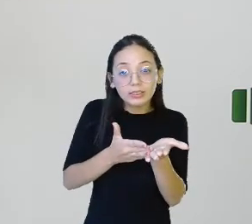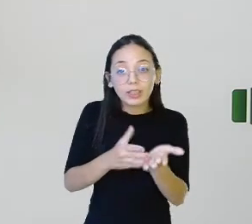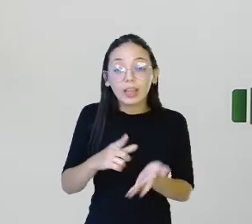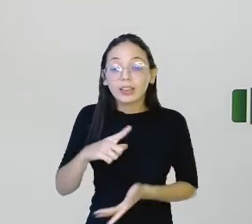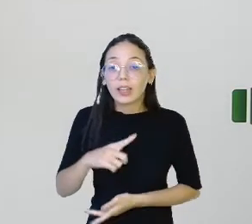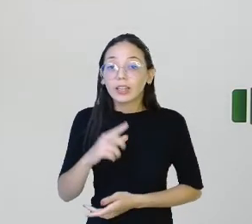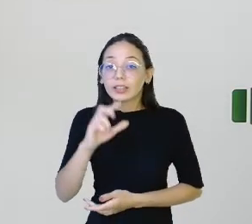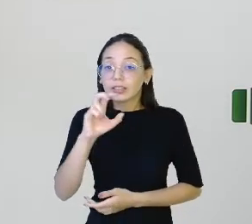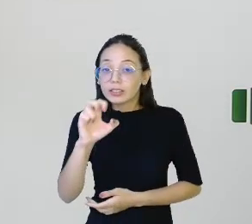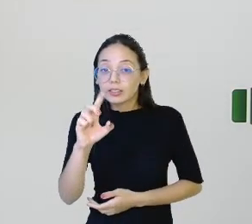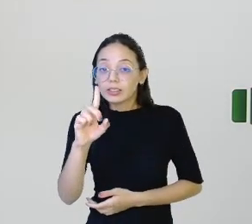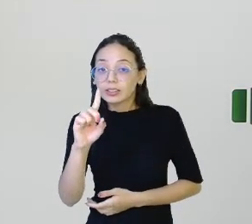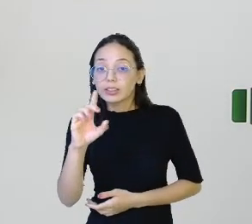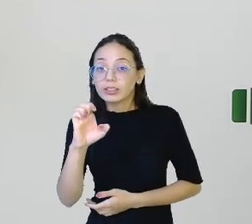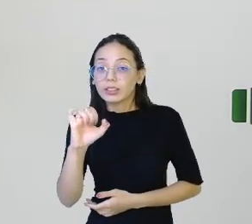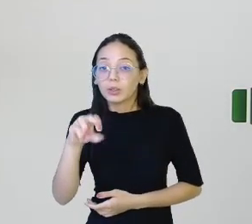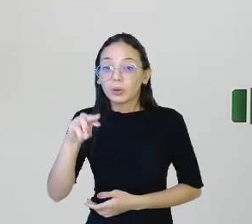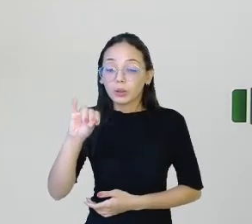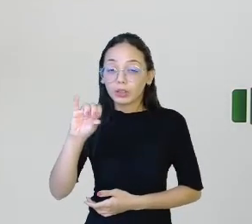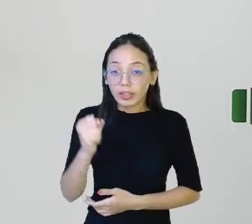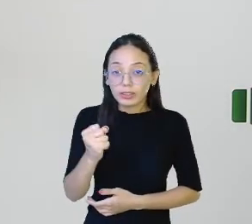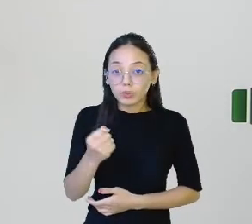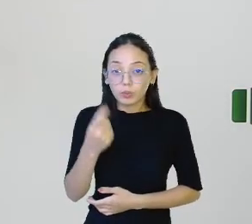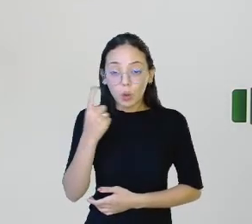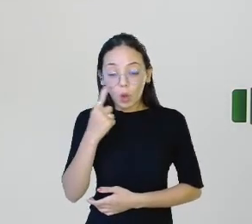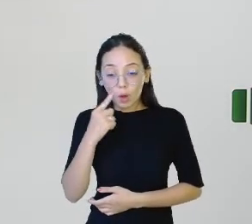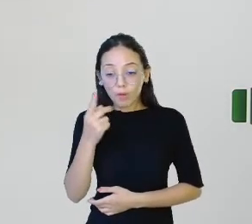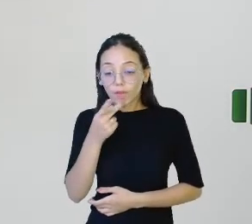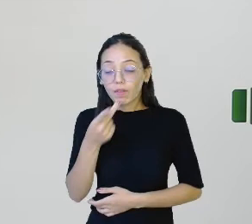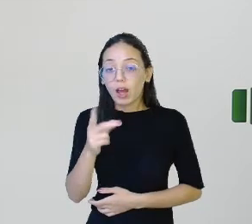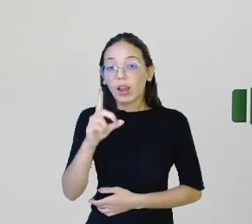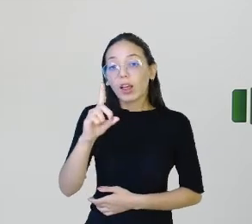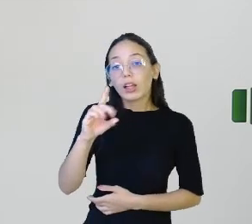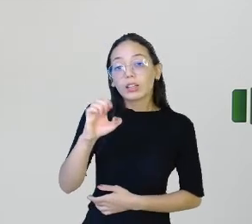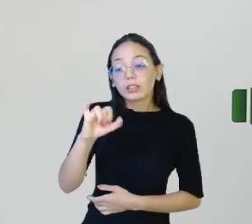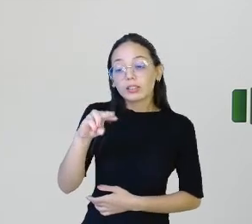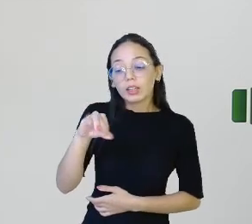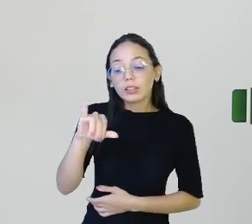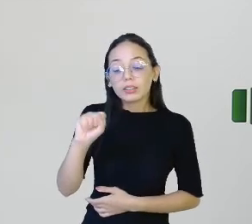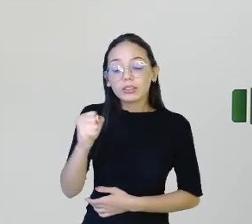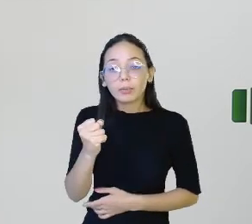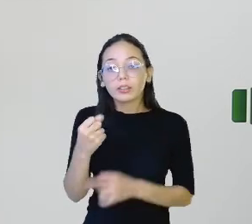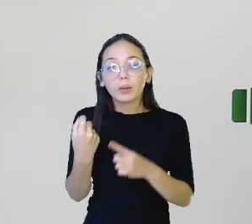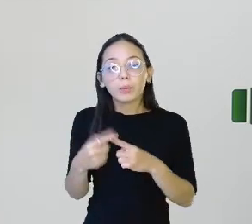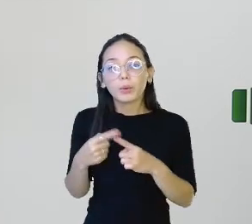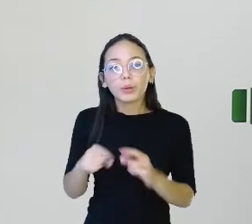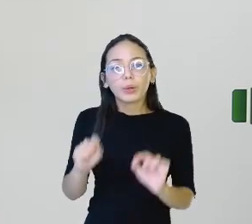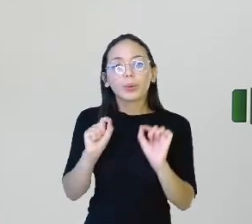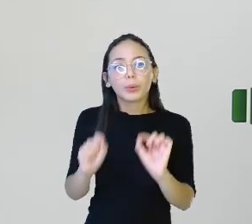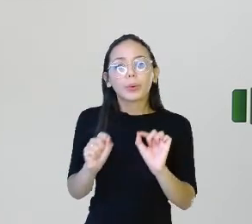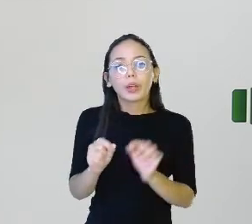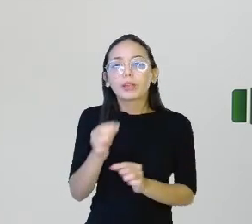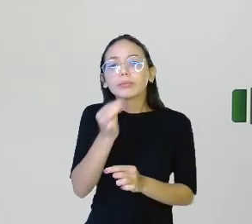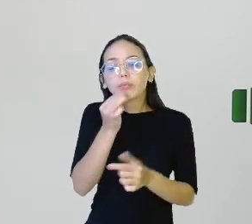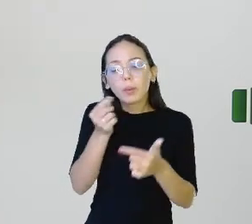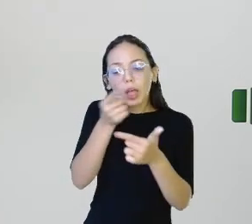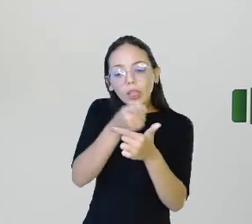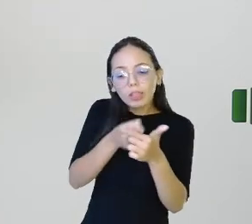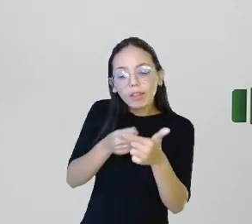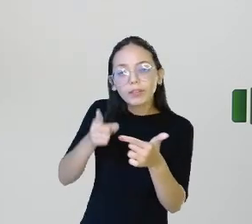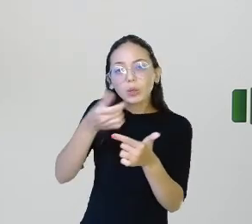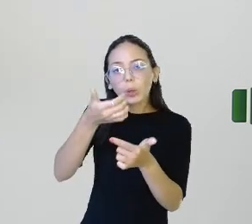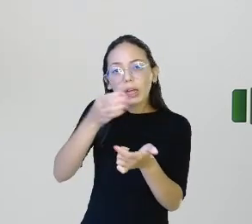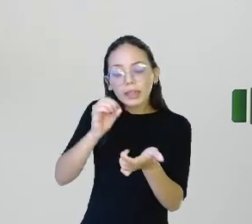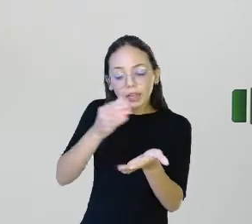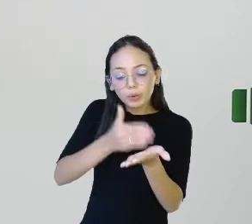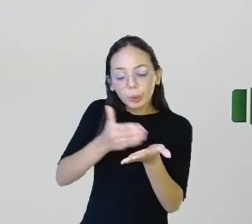décimos. Lembra que quando eu falo de decimais é porque eu peguei esse inteiro e dividi em 10